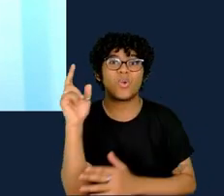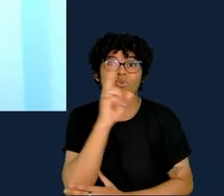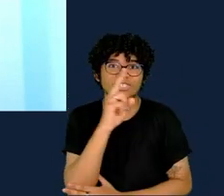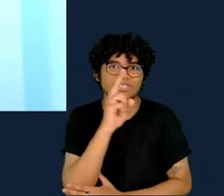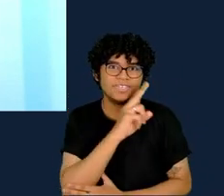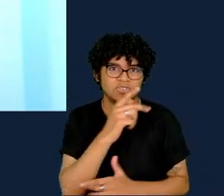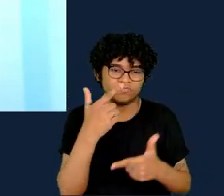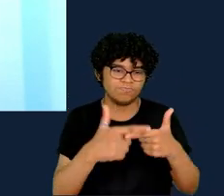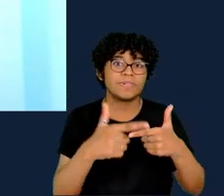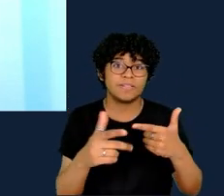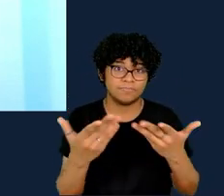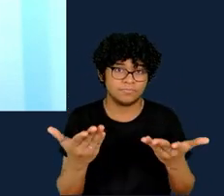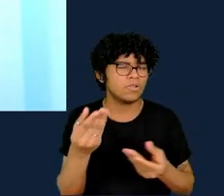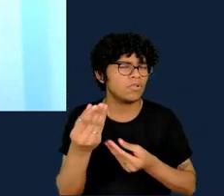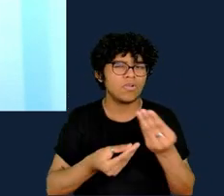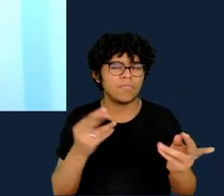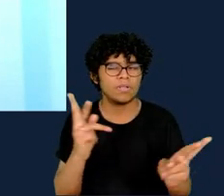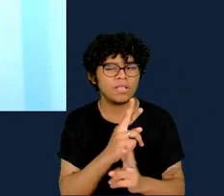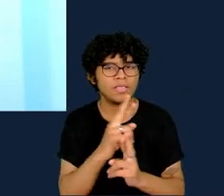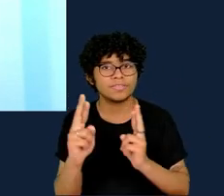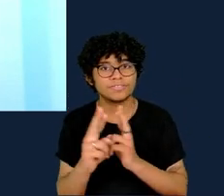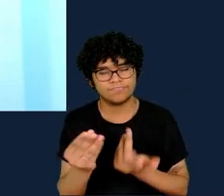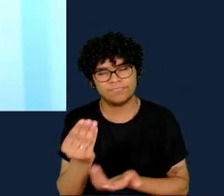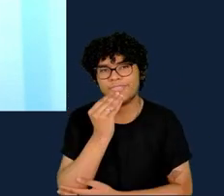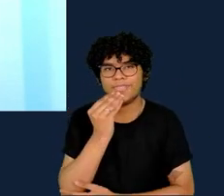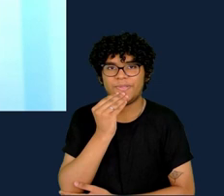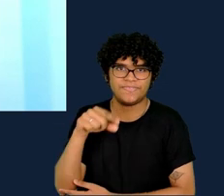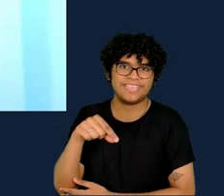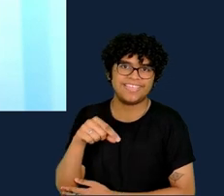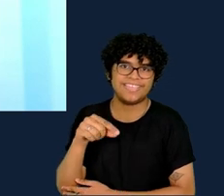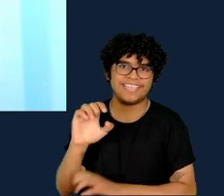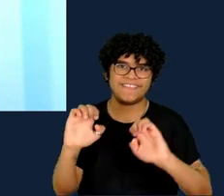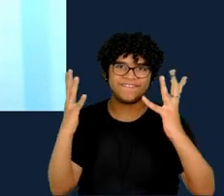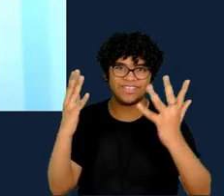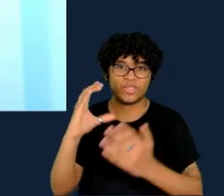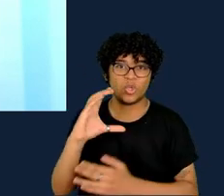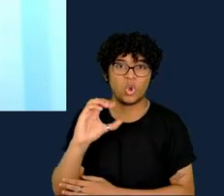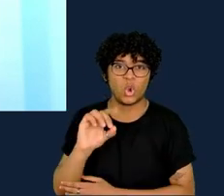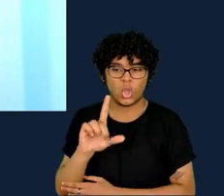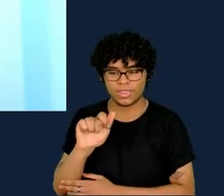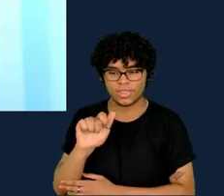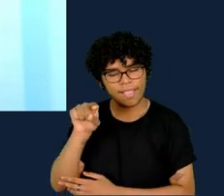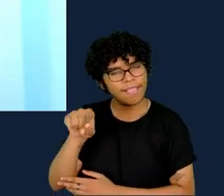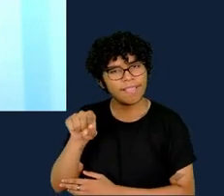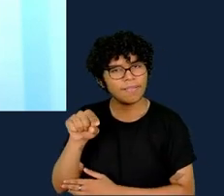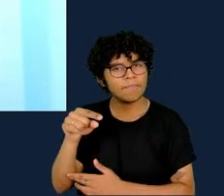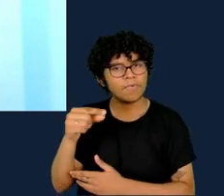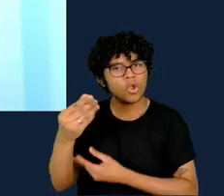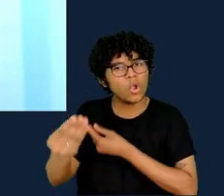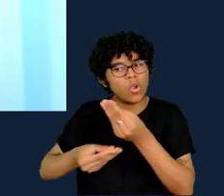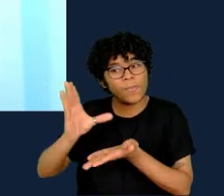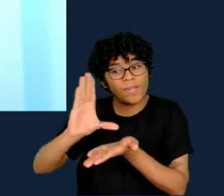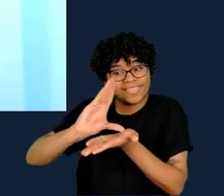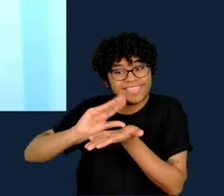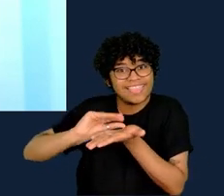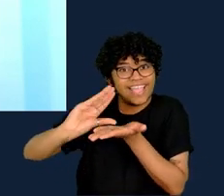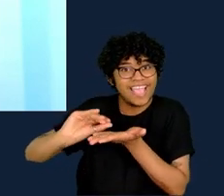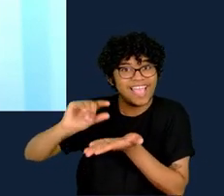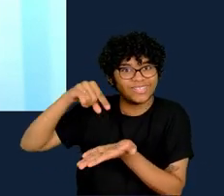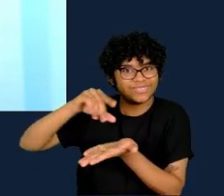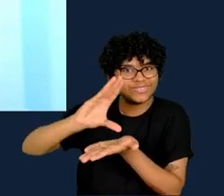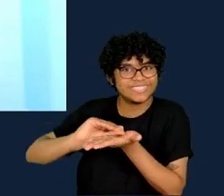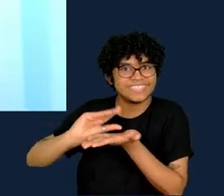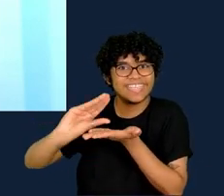E óbvio, né, como a gente está aqui no CODA-BR, sempre com essa perspectiva dos dados, porque os dados fazem parte, né, desse desafio,